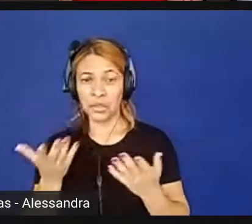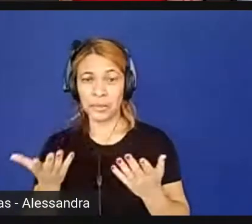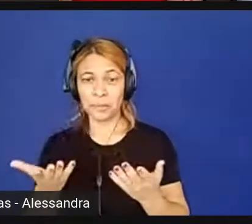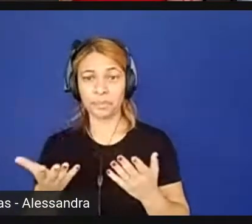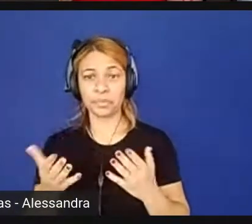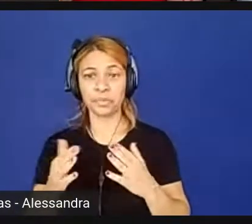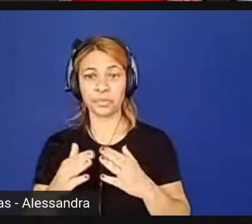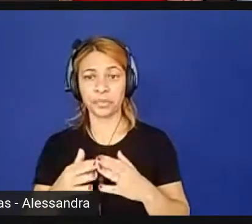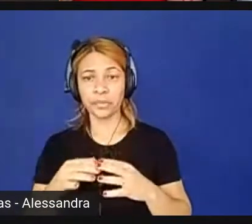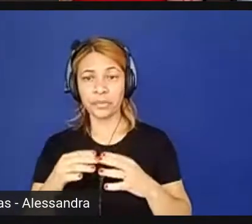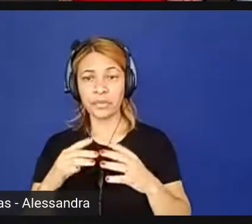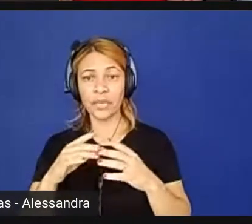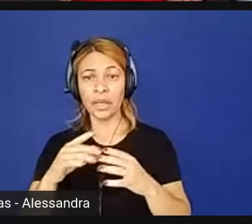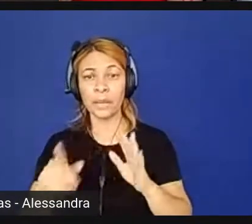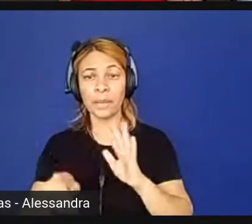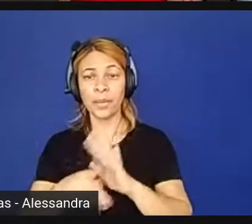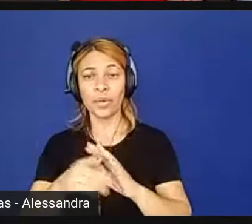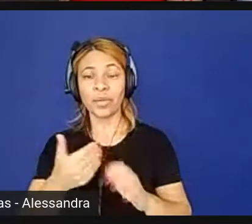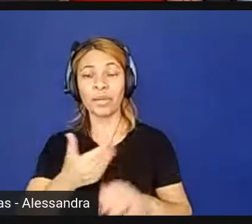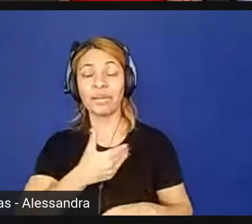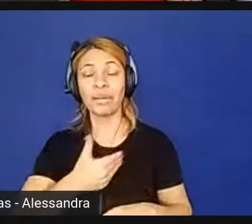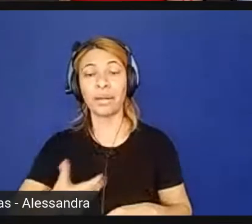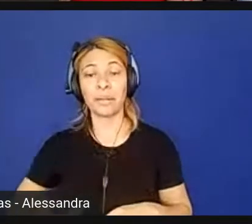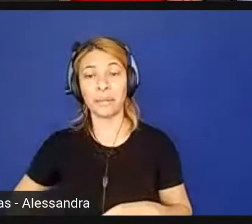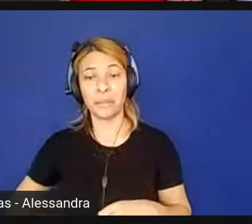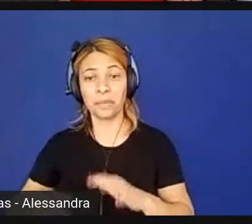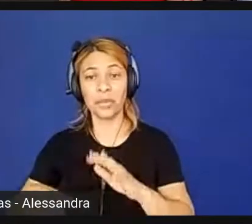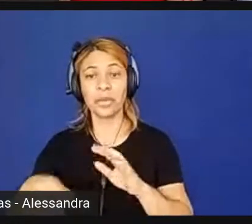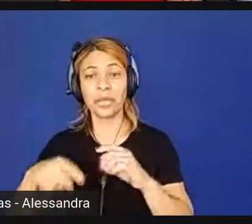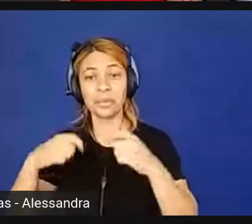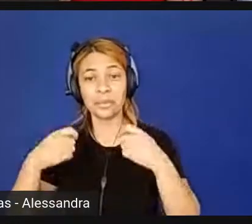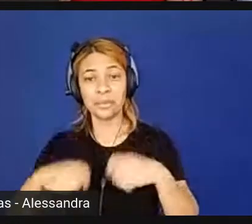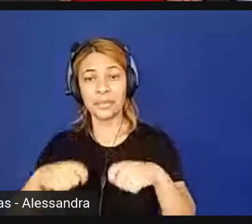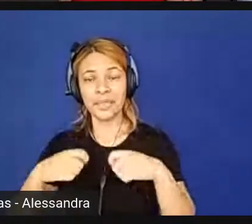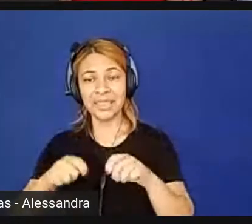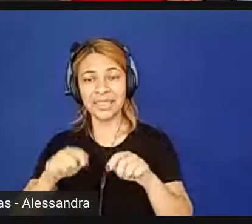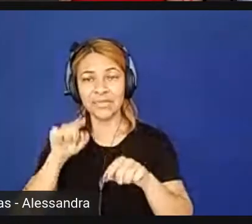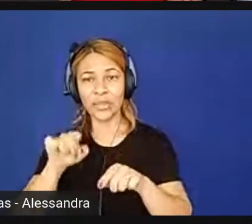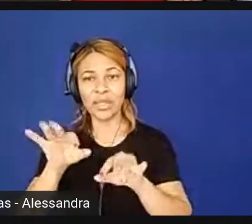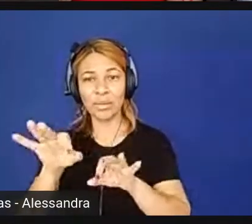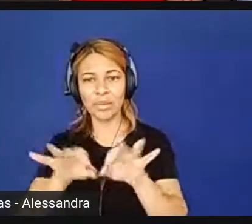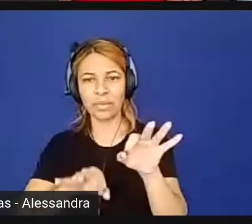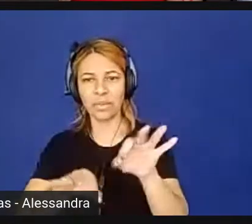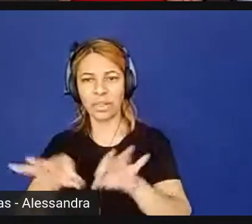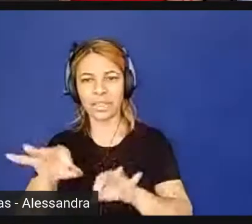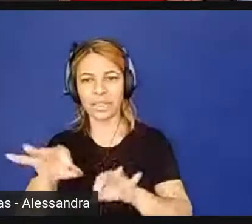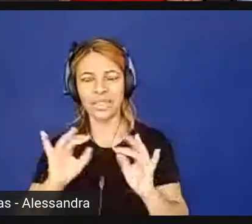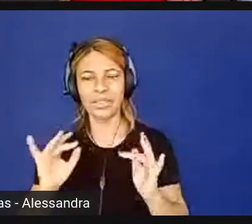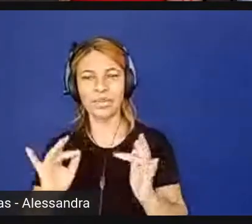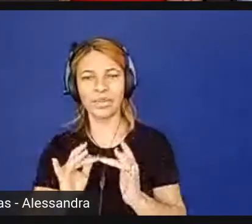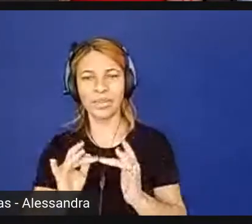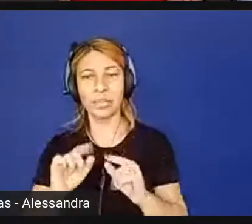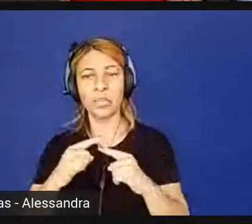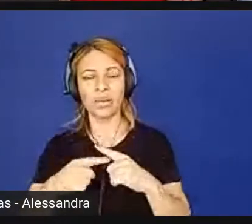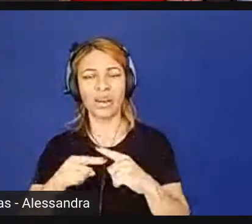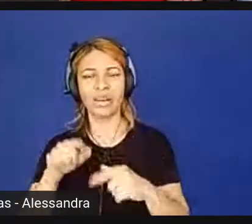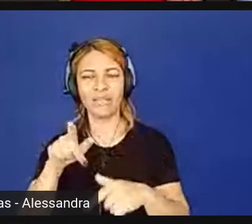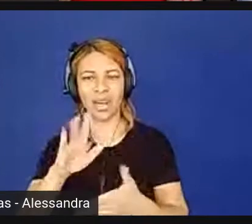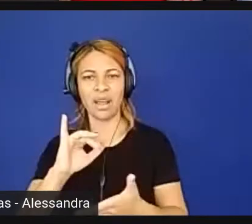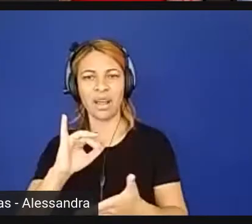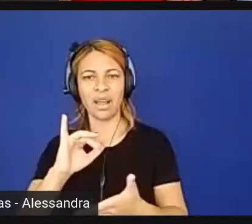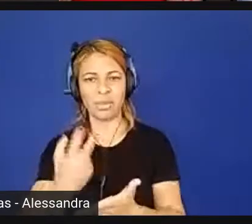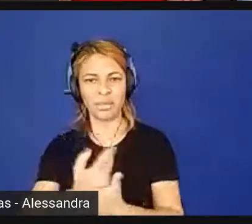de forma republicana, que é necessário que você organize esse contato, porque ele vai acontecer, naturalmente